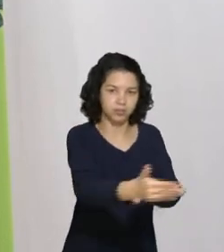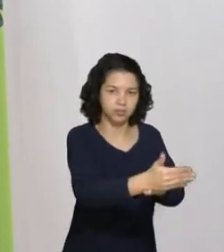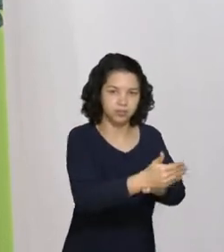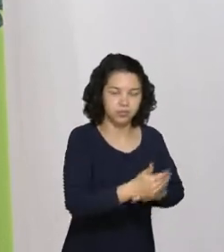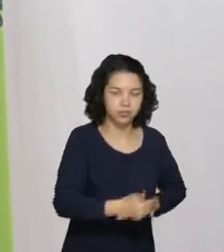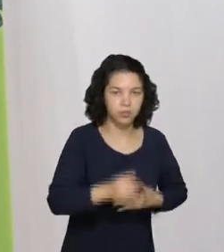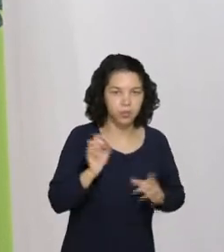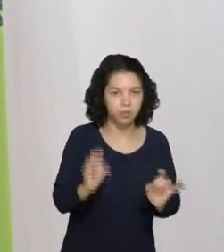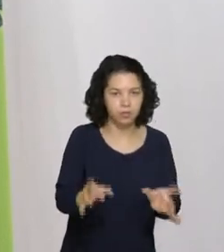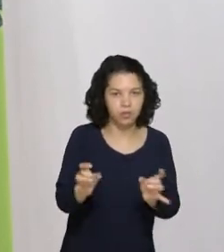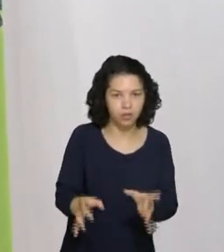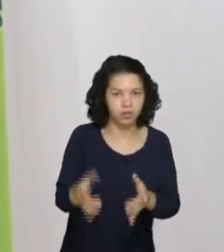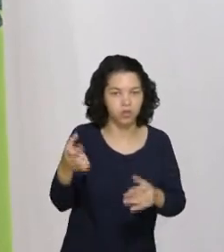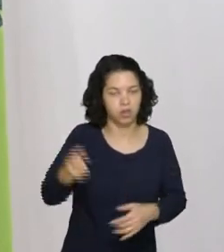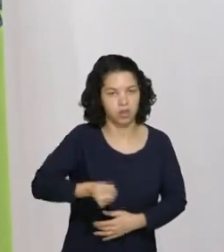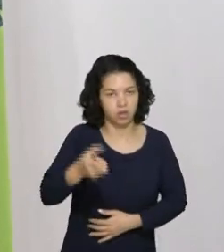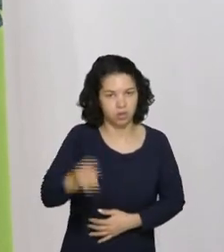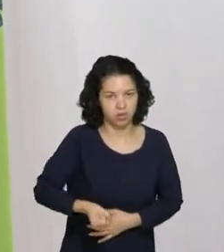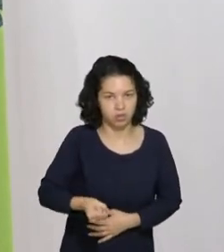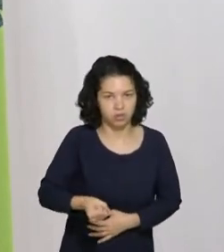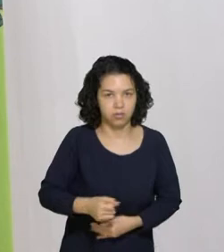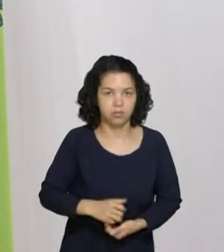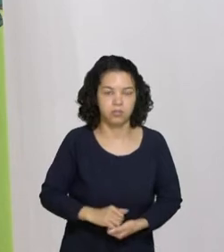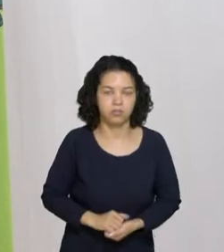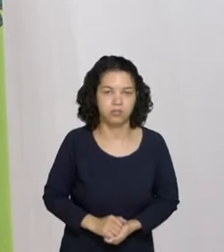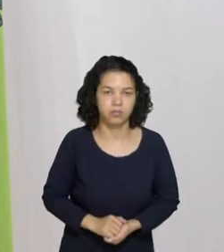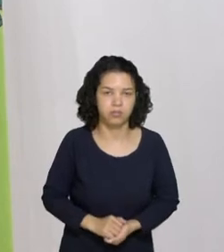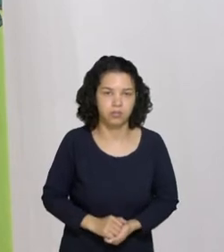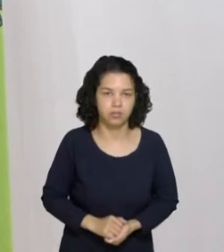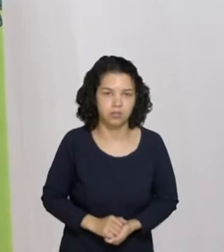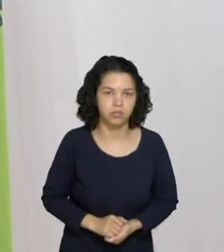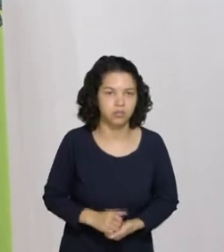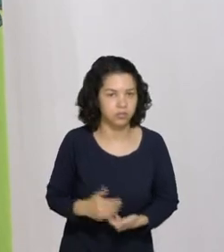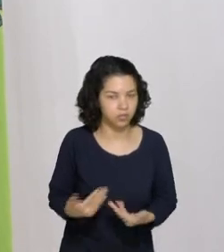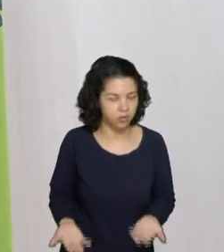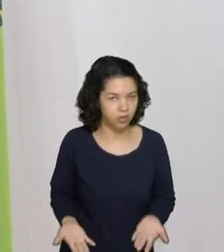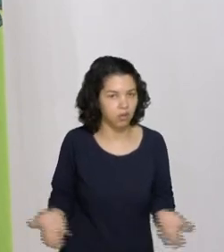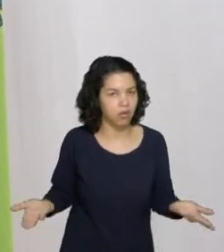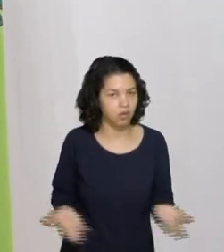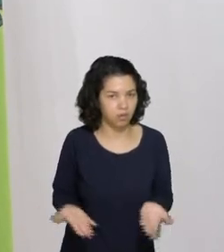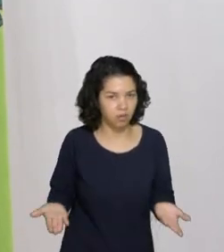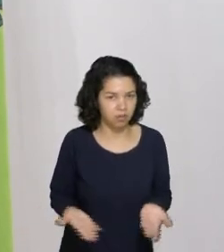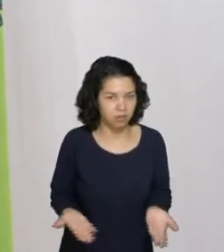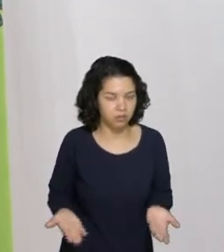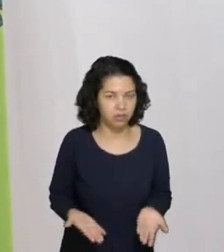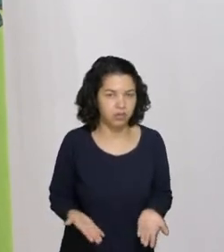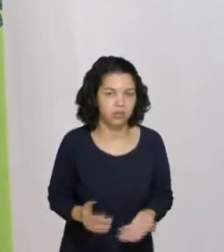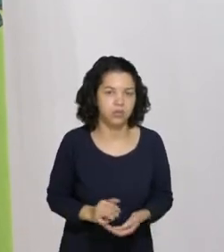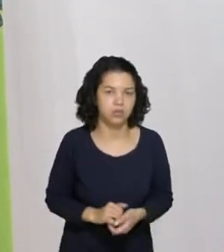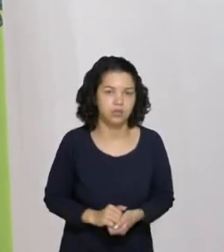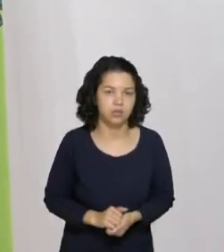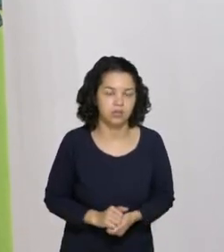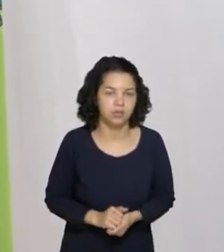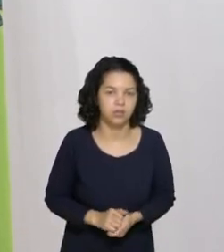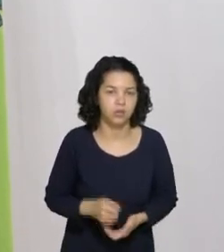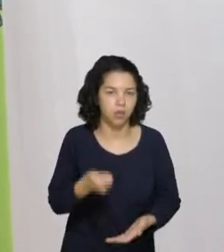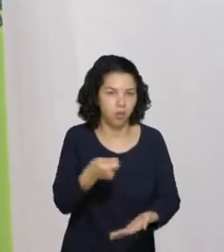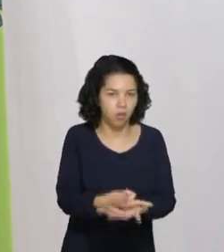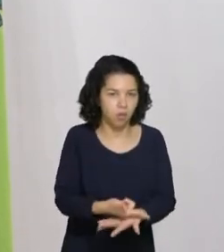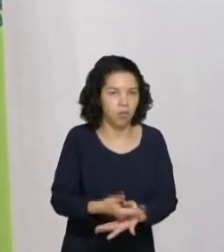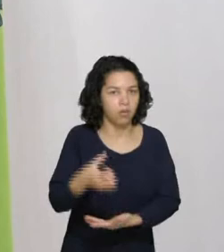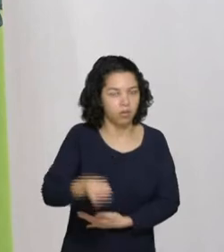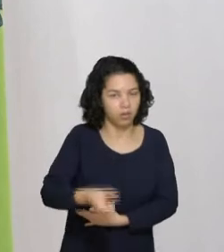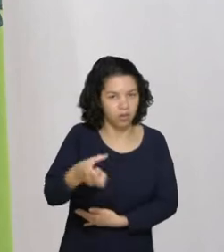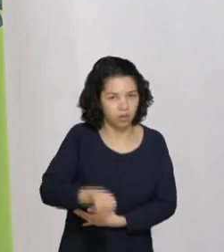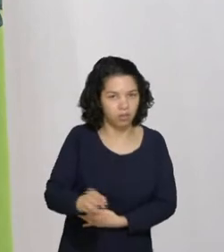vendendo leite para as pessoas. É assim. É assim. Agora, se compra o leite mais caro,